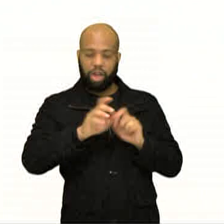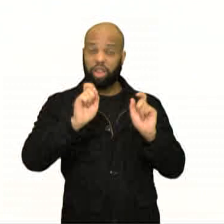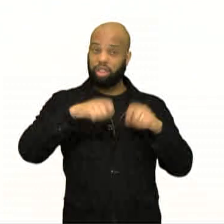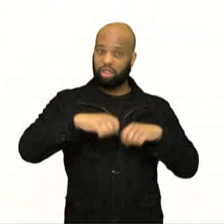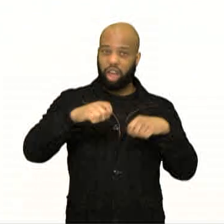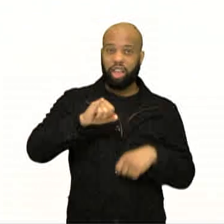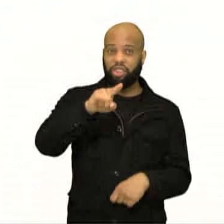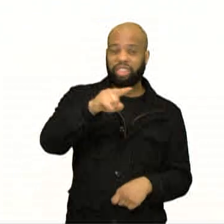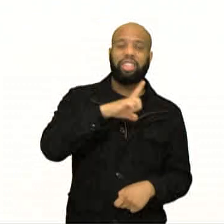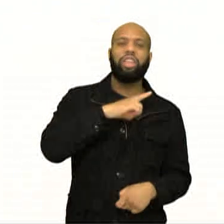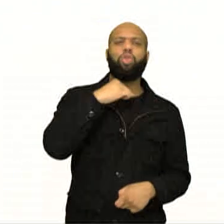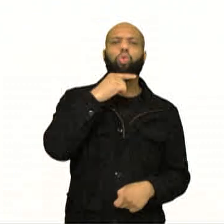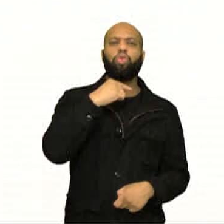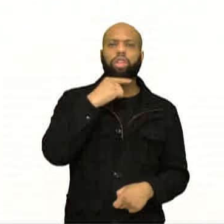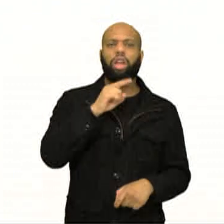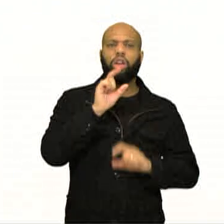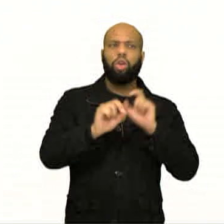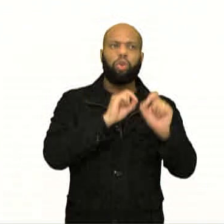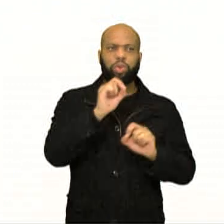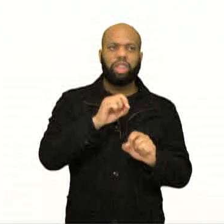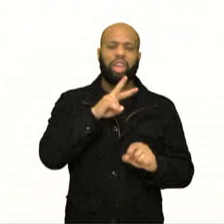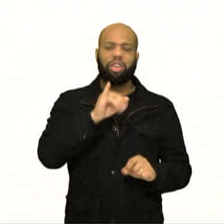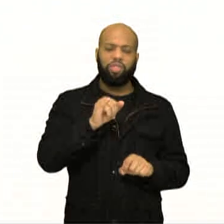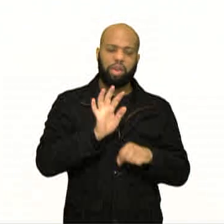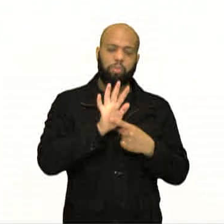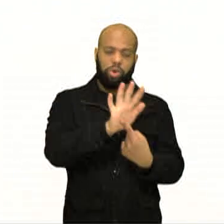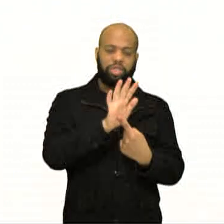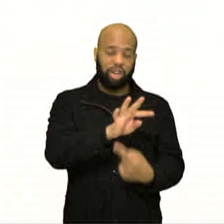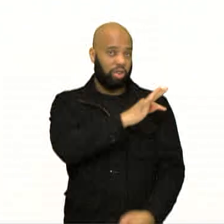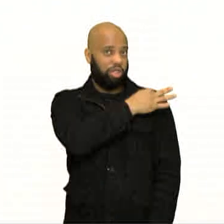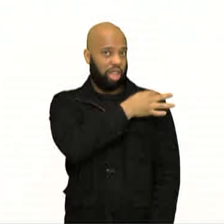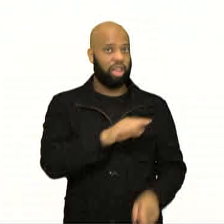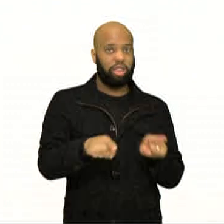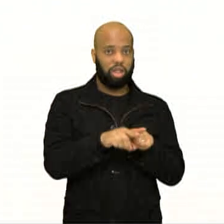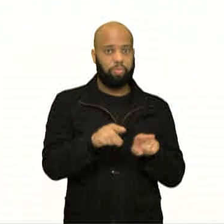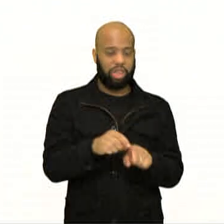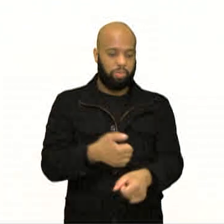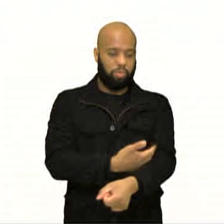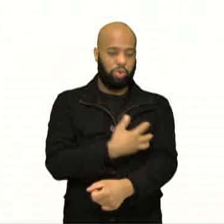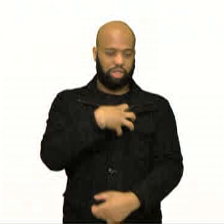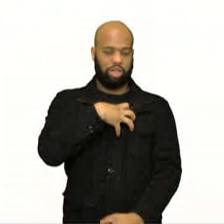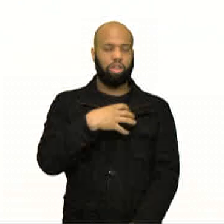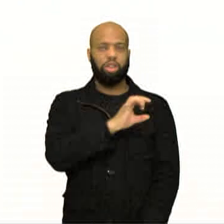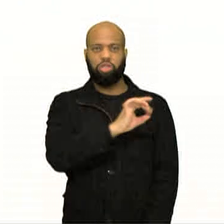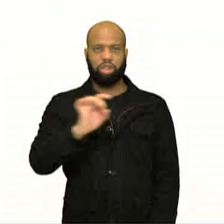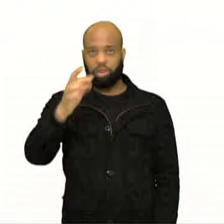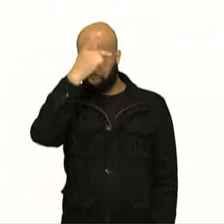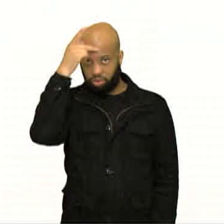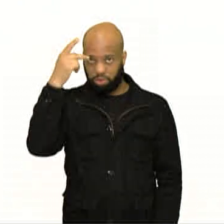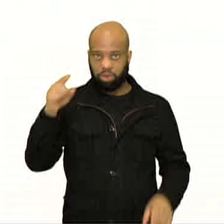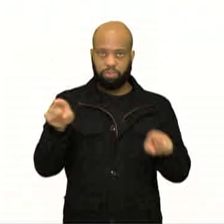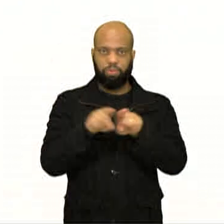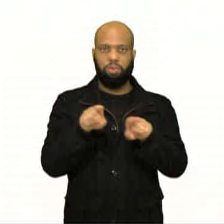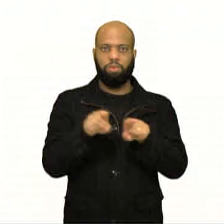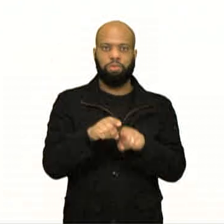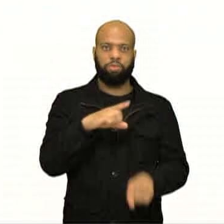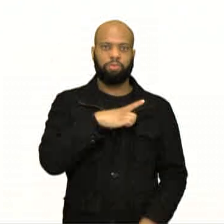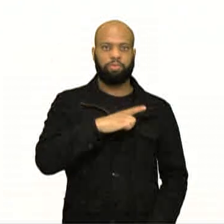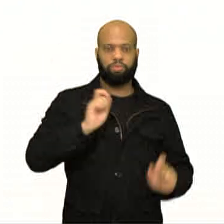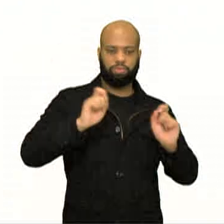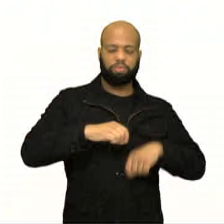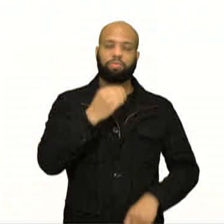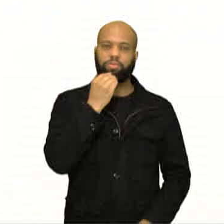tem dúvidas, trabalhando a parte técnica e emocional de cada pessoa. Além disso, existe a possibilidade